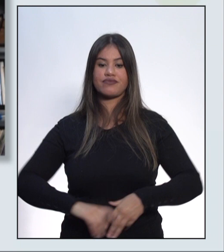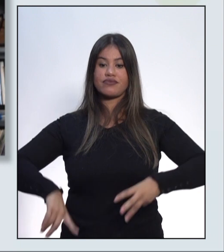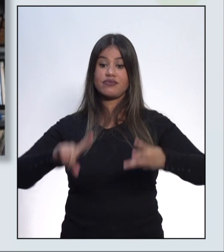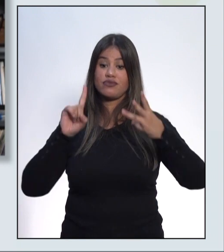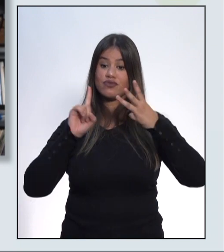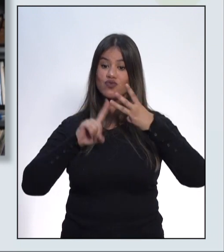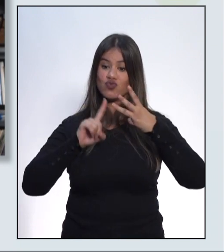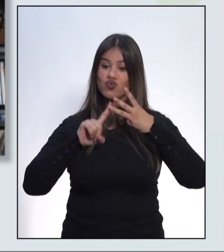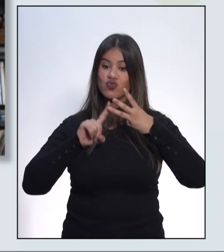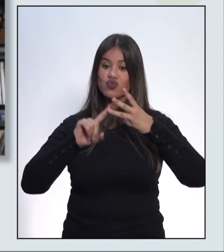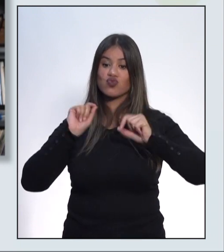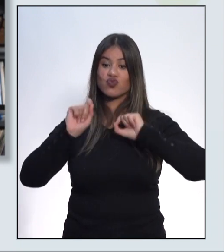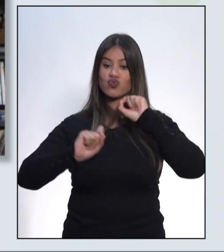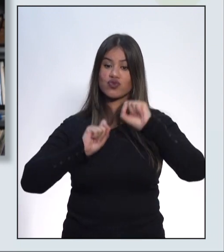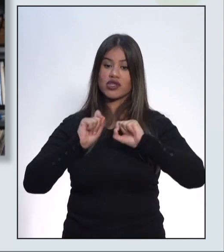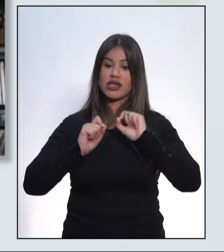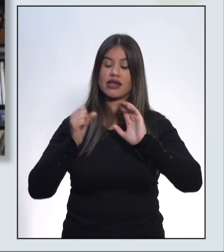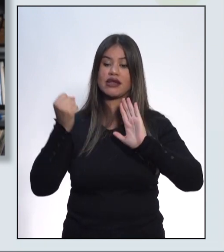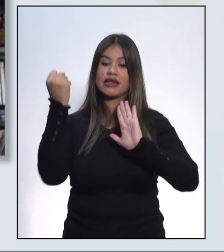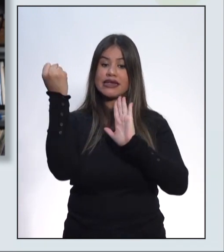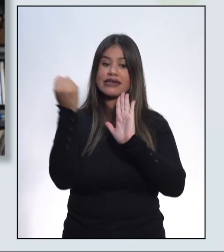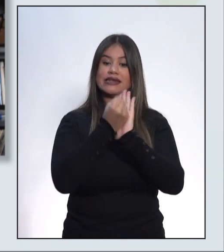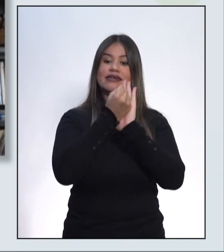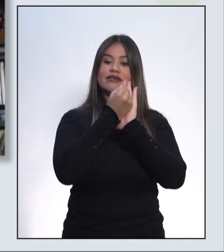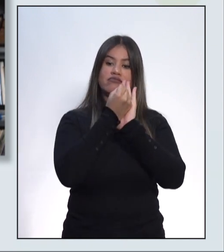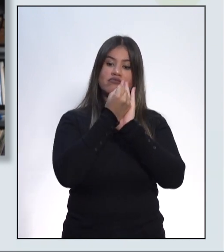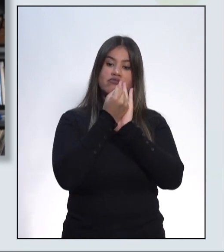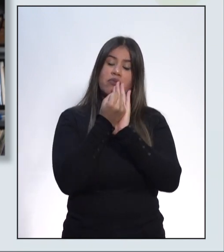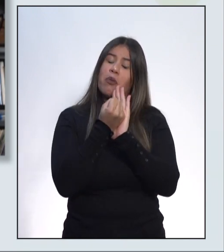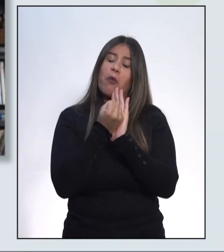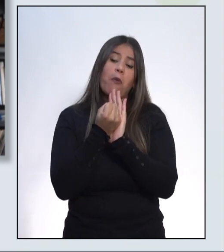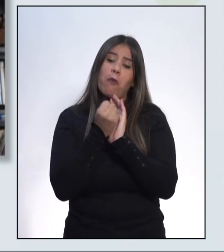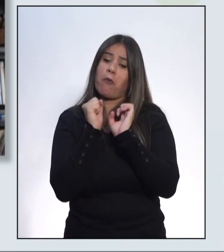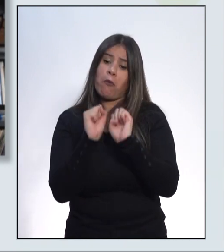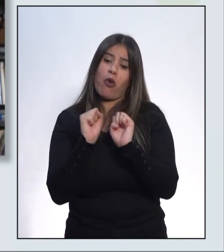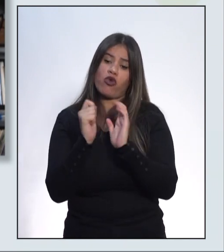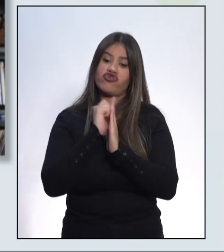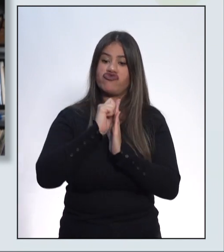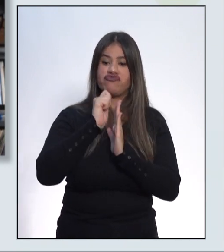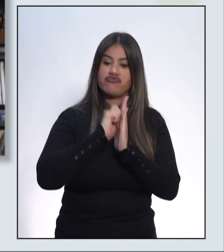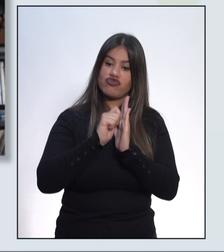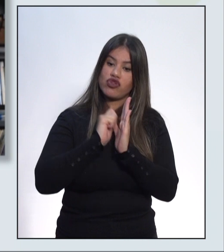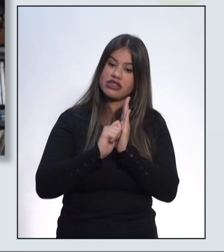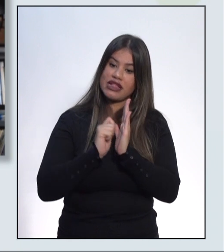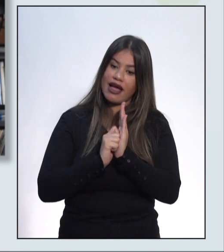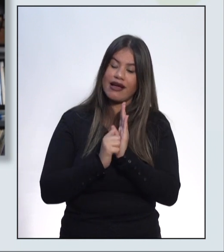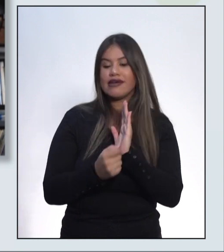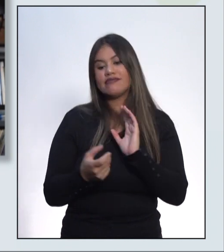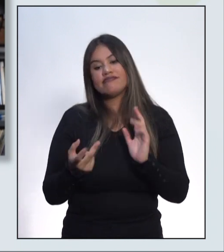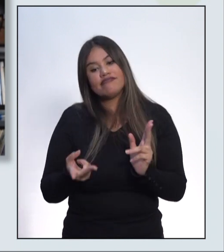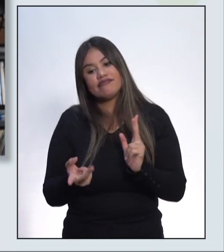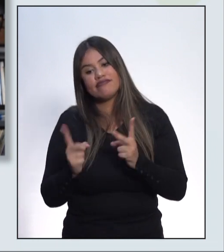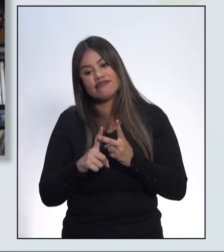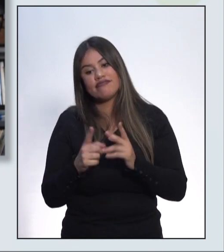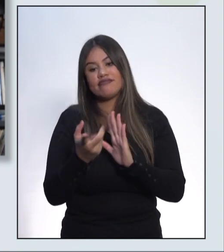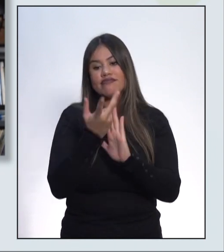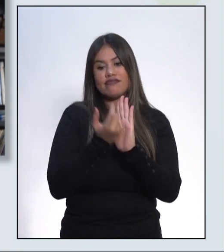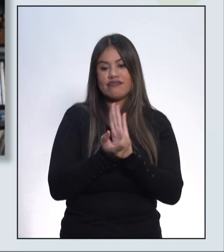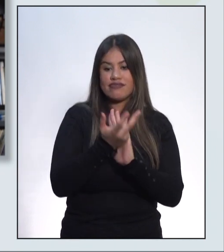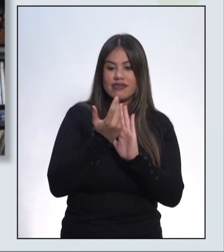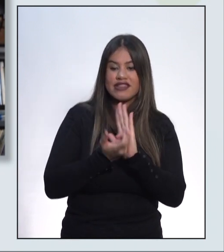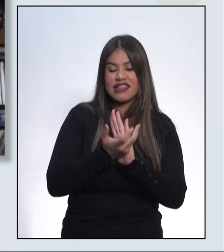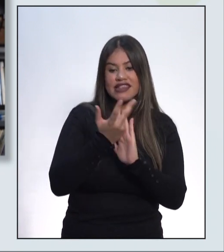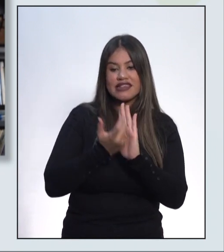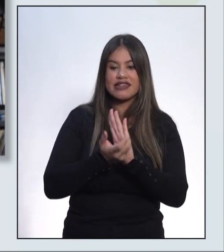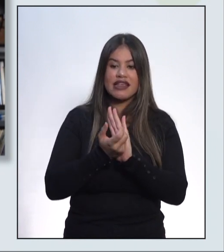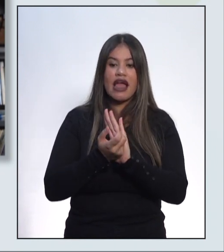Registrar, no nosso caso, pode ser simplesmente anotar, pode ser desenhar, como a gente viu lá nos